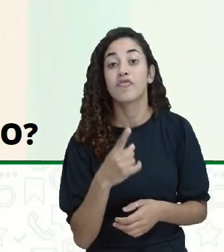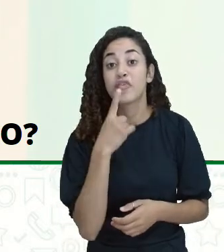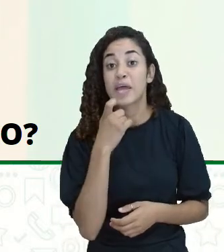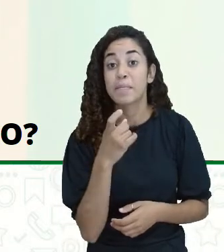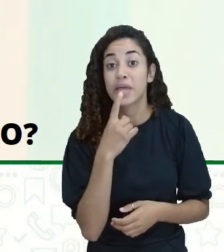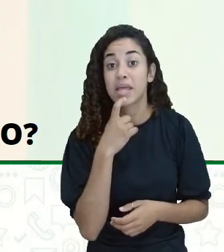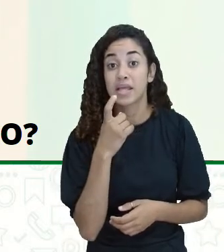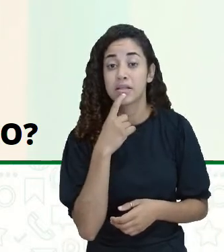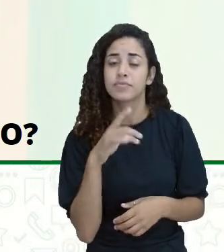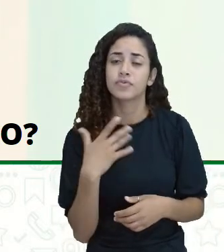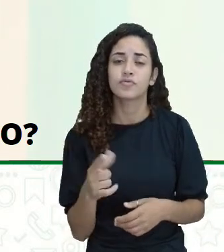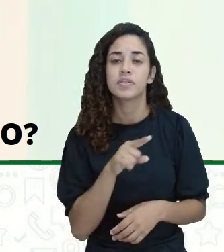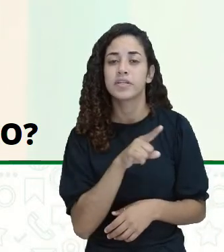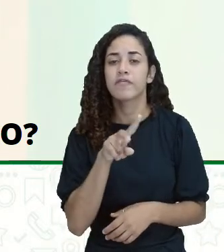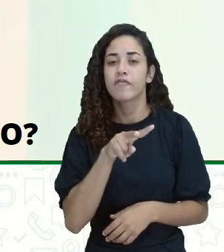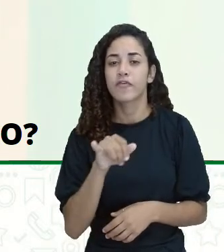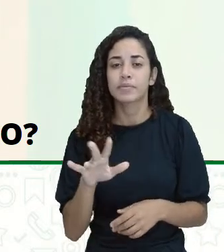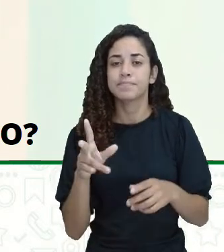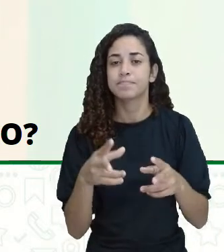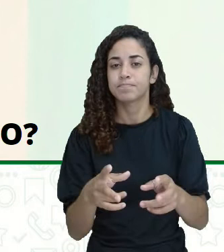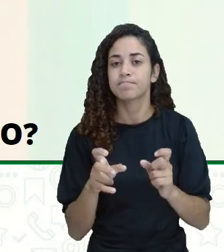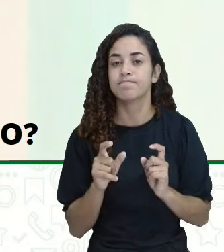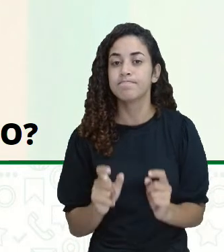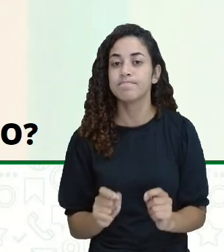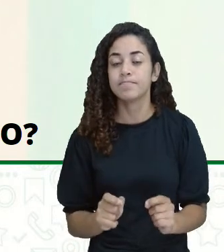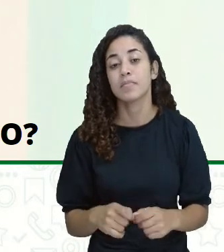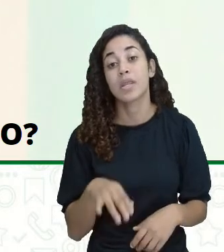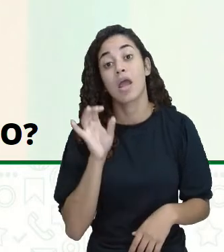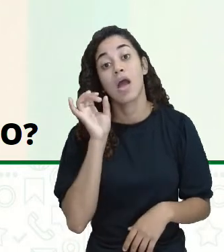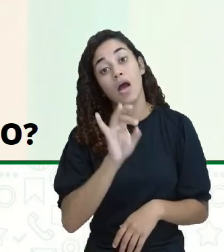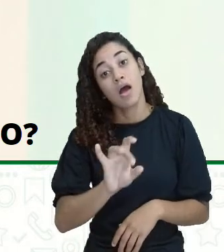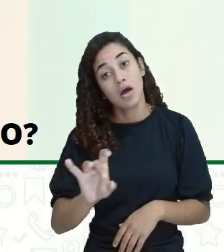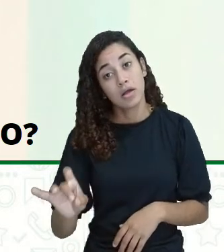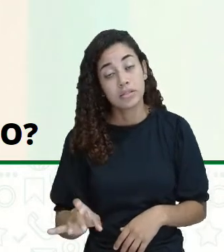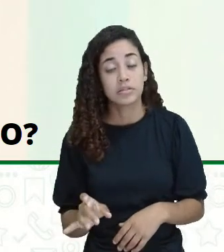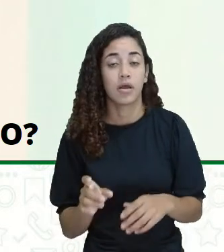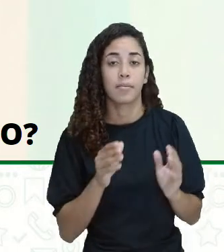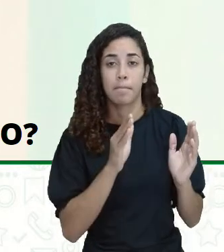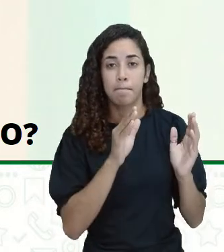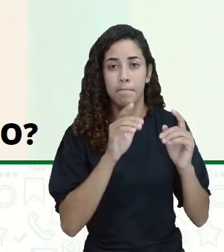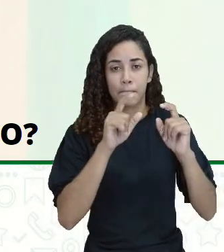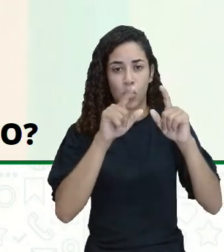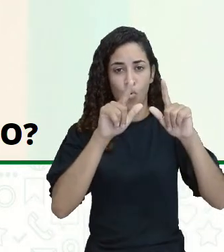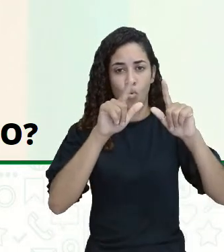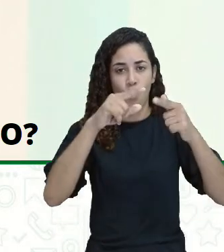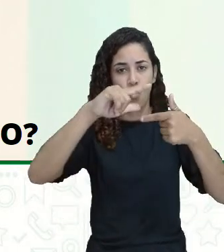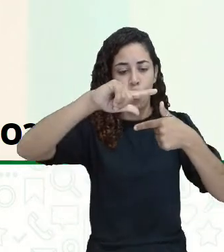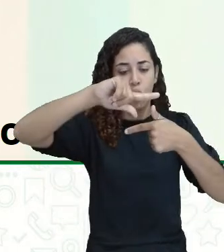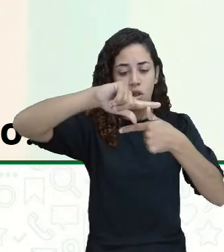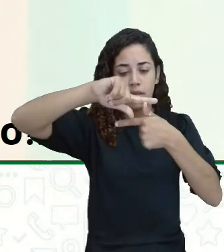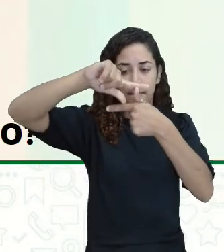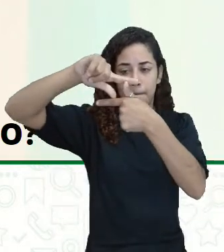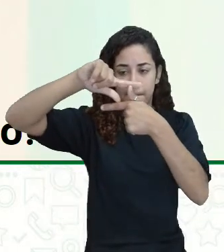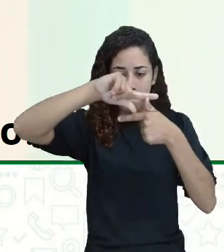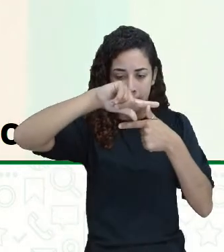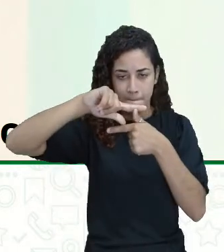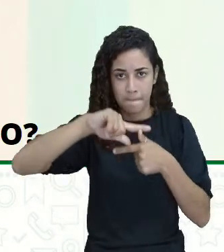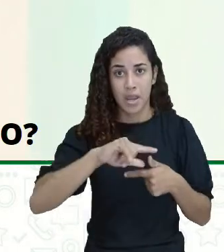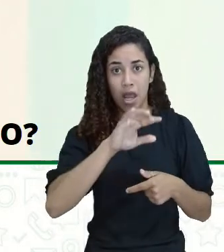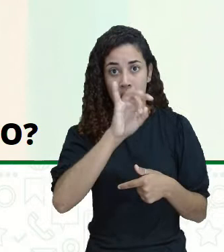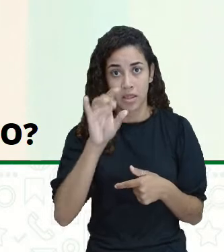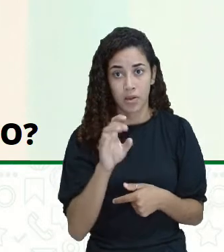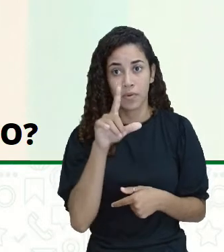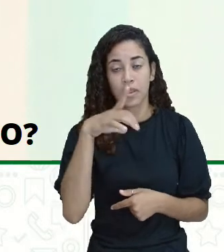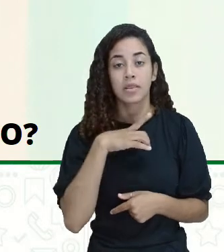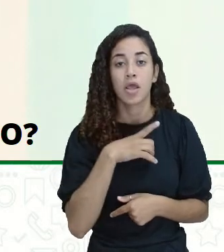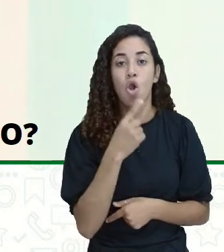vão perceber que cada partezinha vermelha tem 1 centímetro quadrado, não